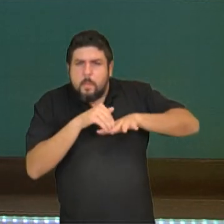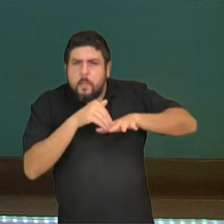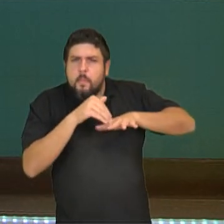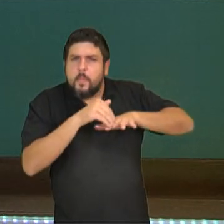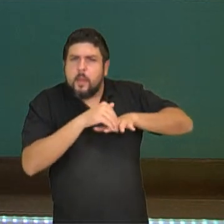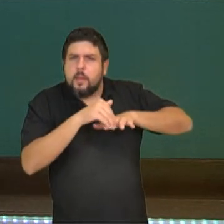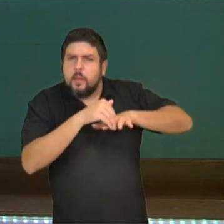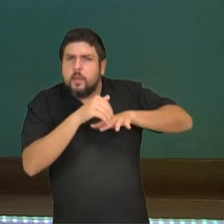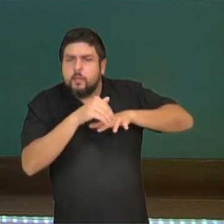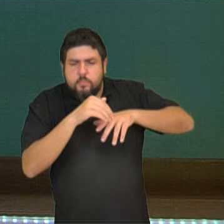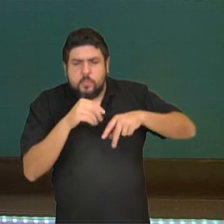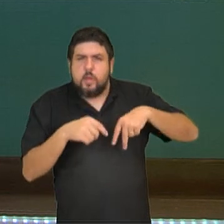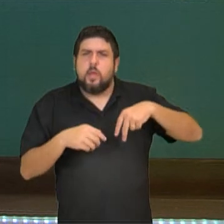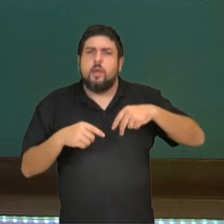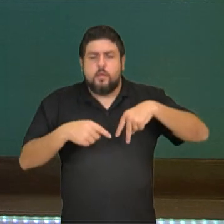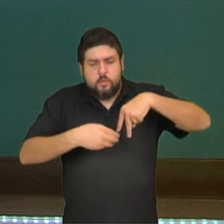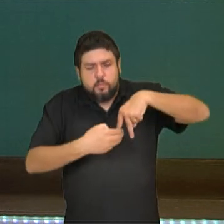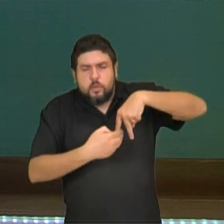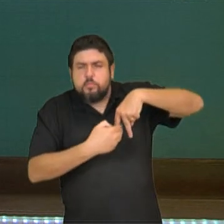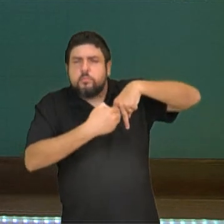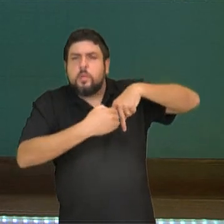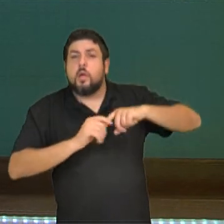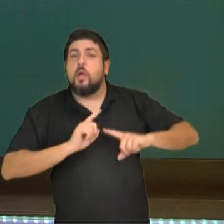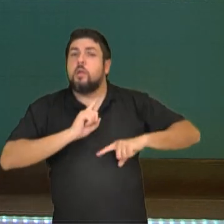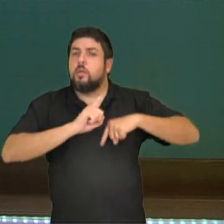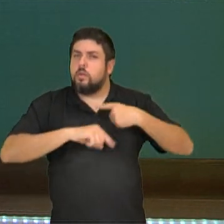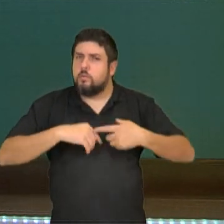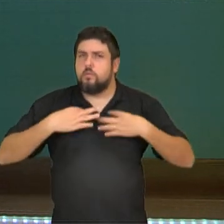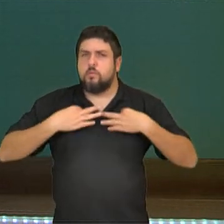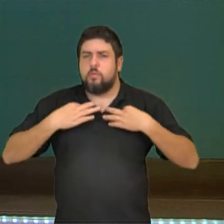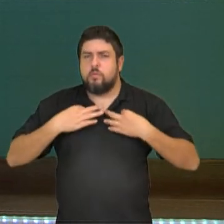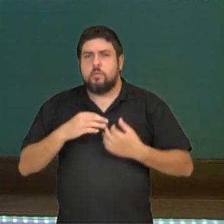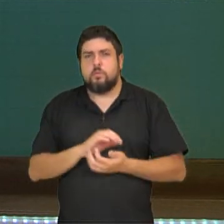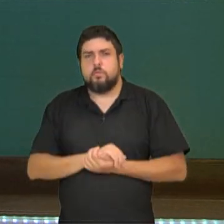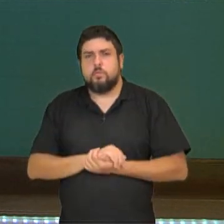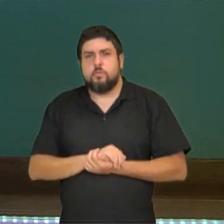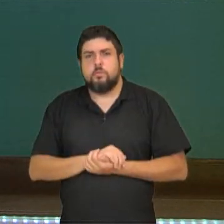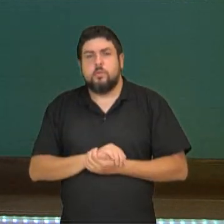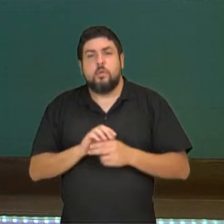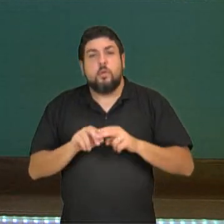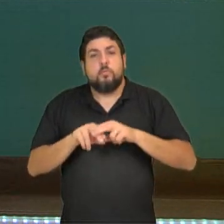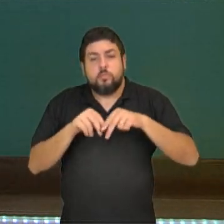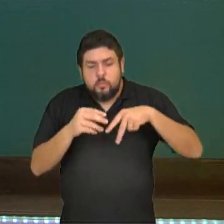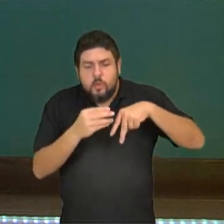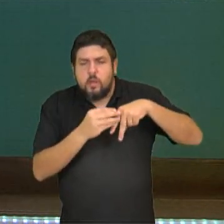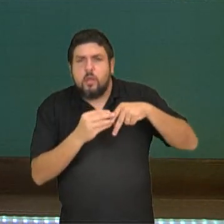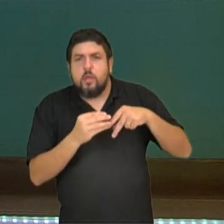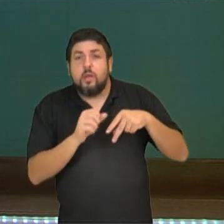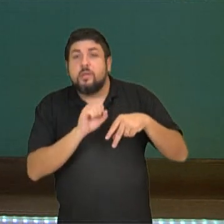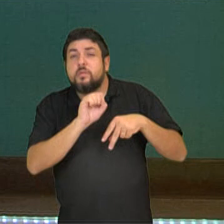do corpo, para depois colocar a roupa. Porque a causa dessa umidade, né, o abafamento de uma